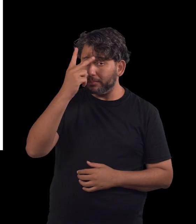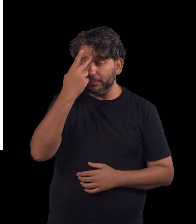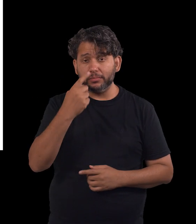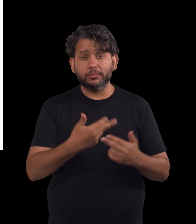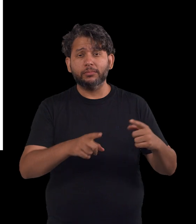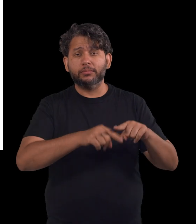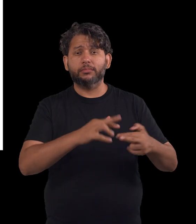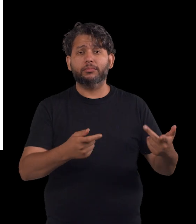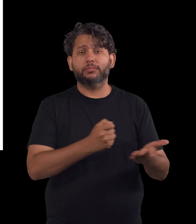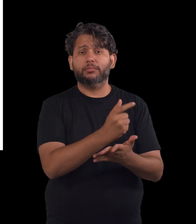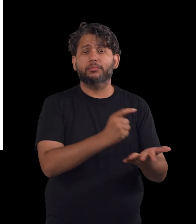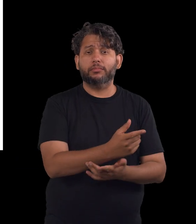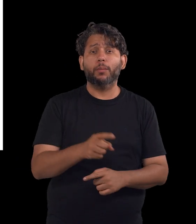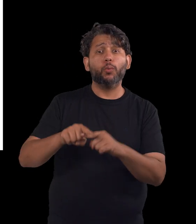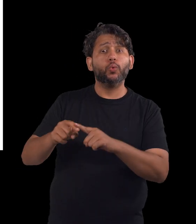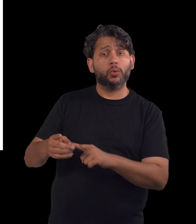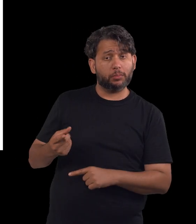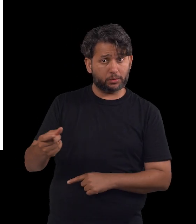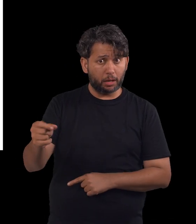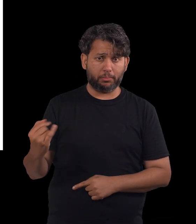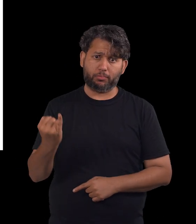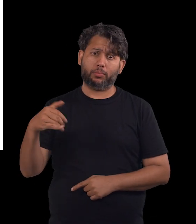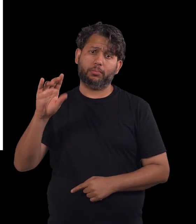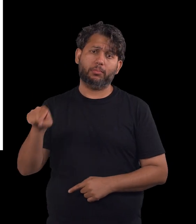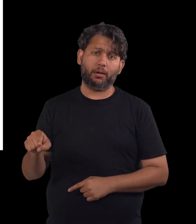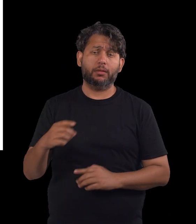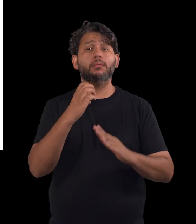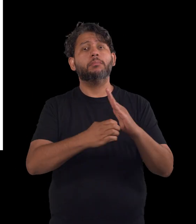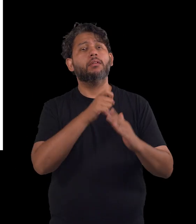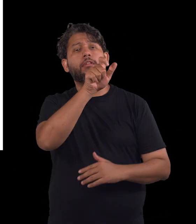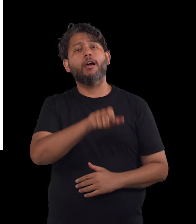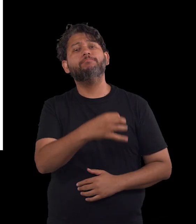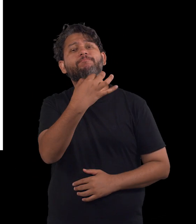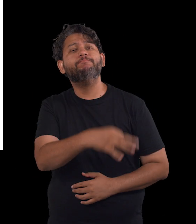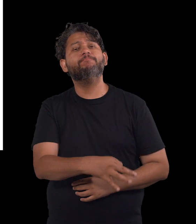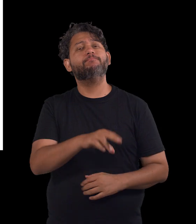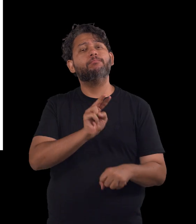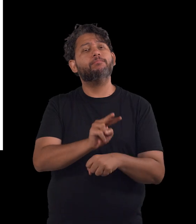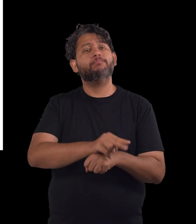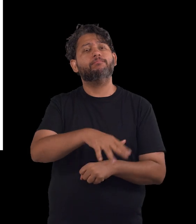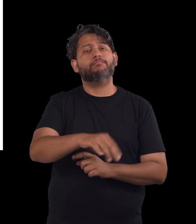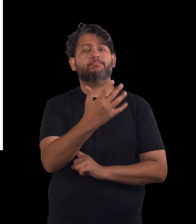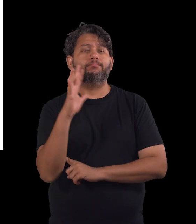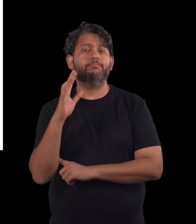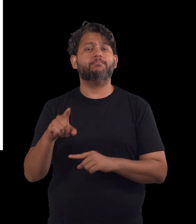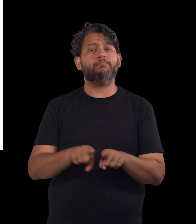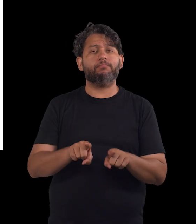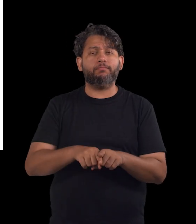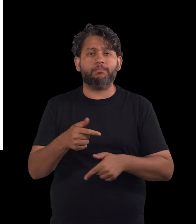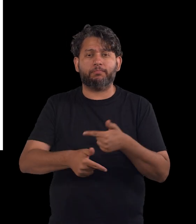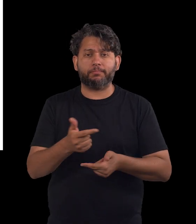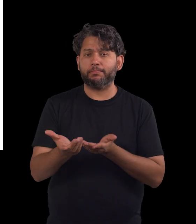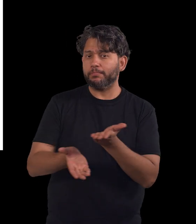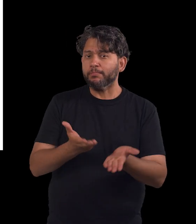significa repensar o consumo, valorizar produtos duráveis, escolher empresas comprometidas com o meio ambiente e